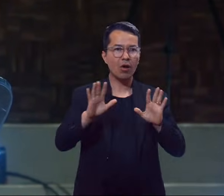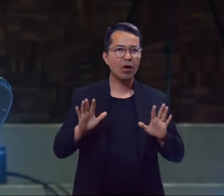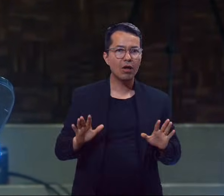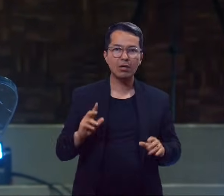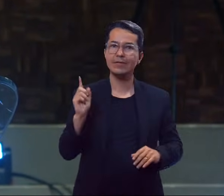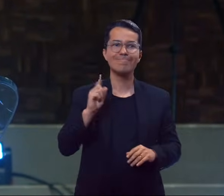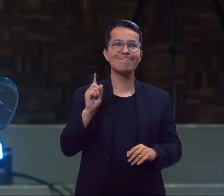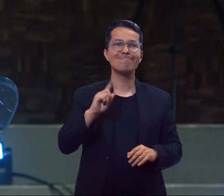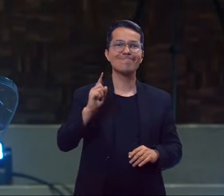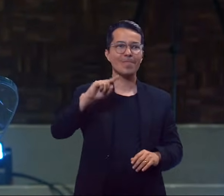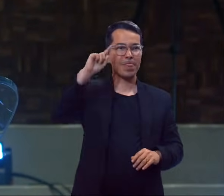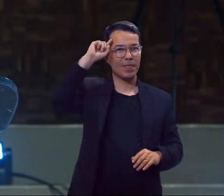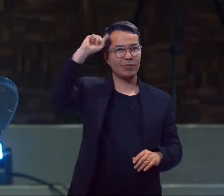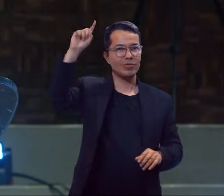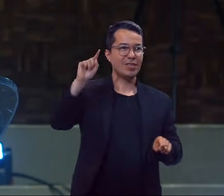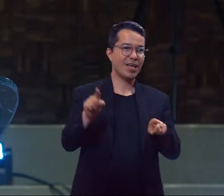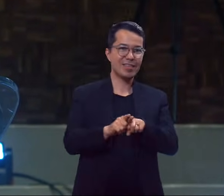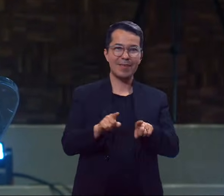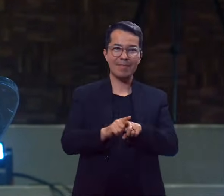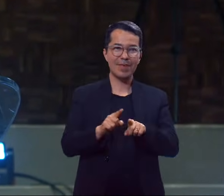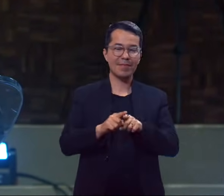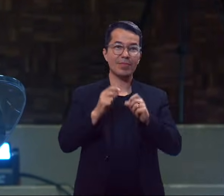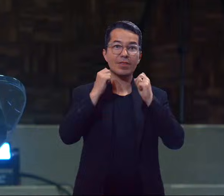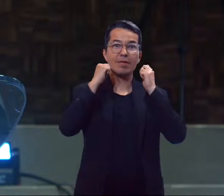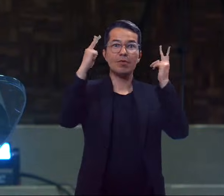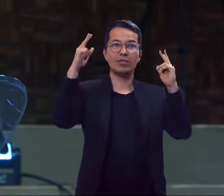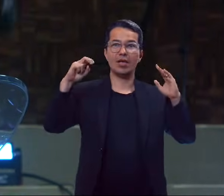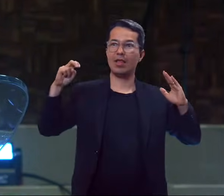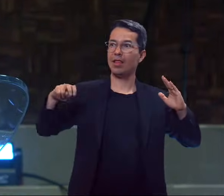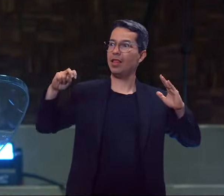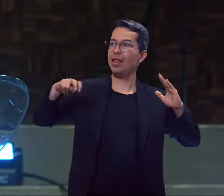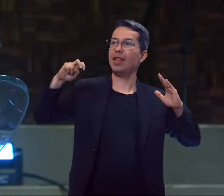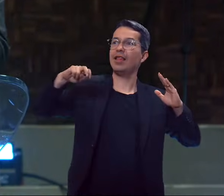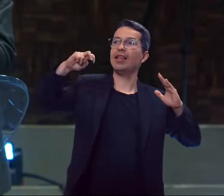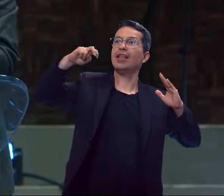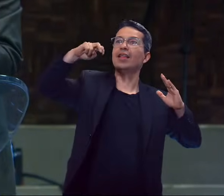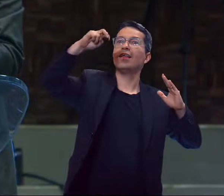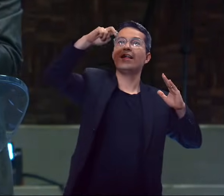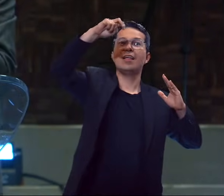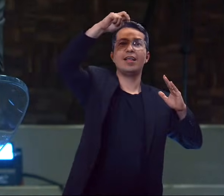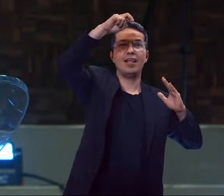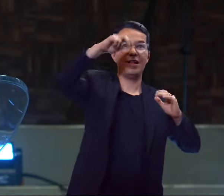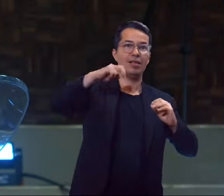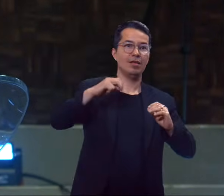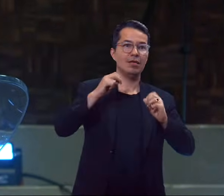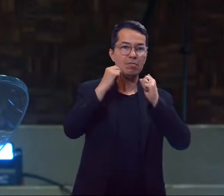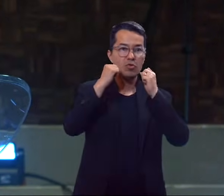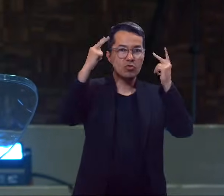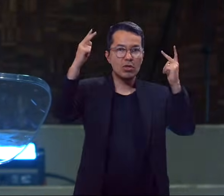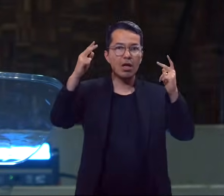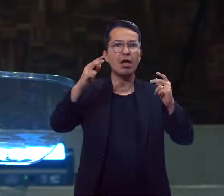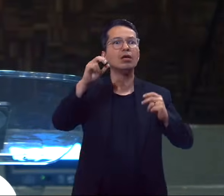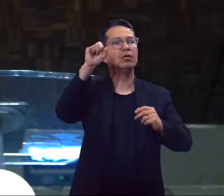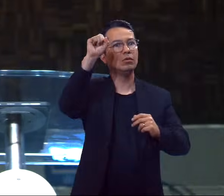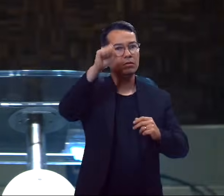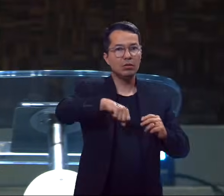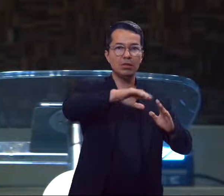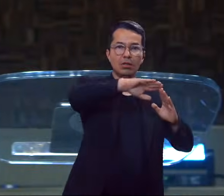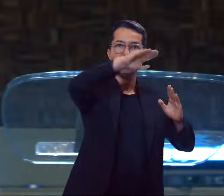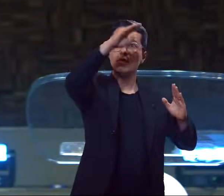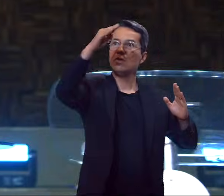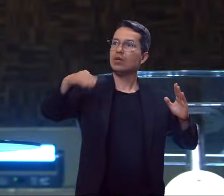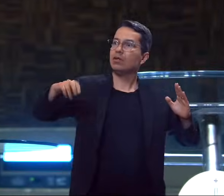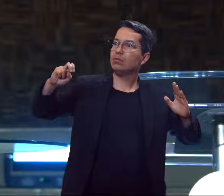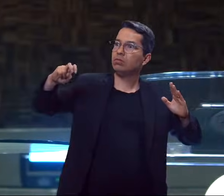buscar Deus. Quem já orou no monte aqui? Moisés foi orar no monte. Ele está falando com